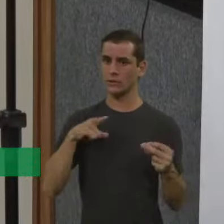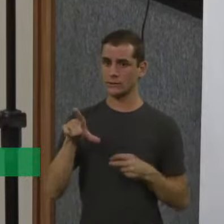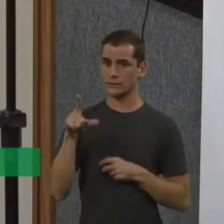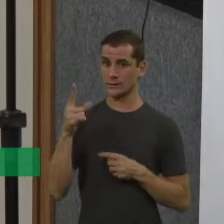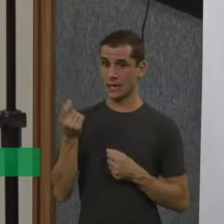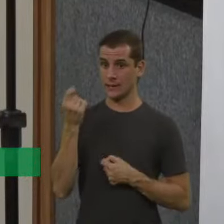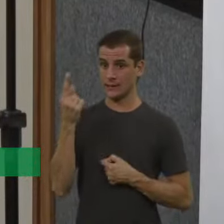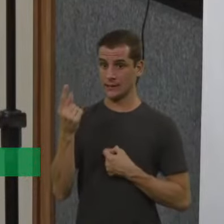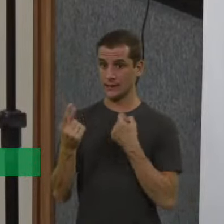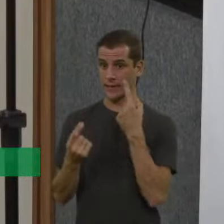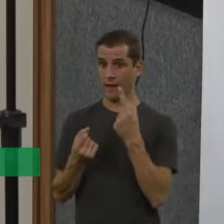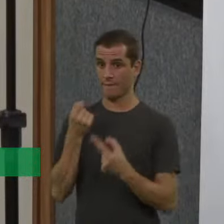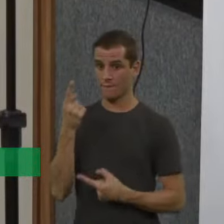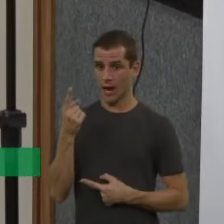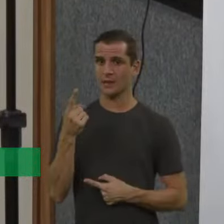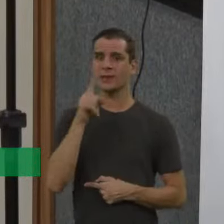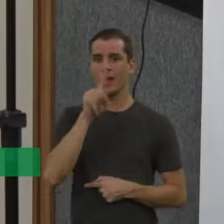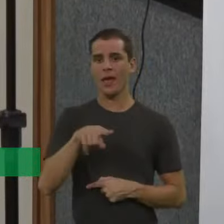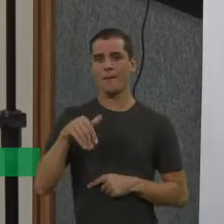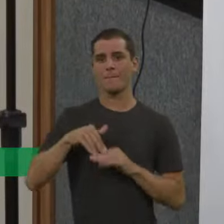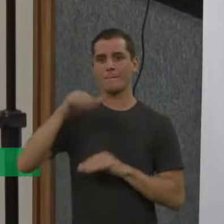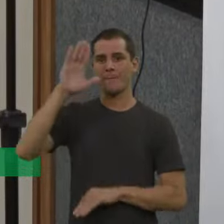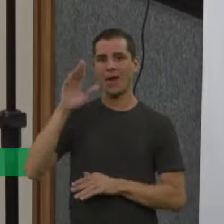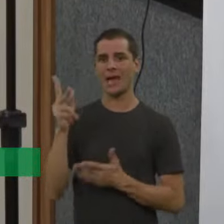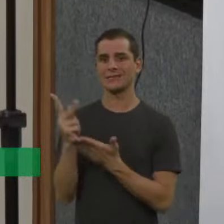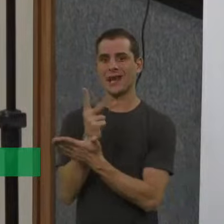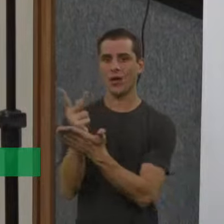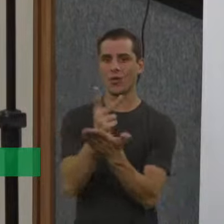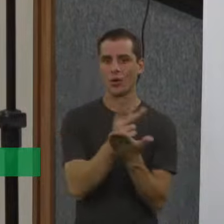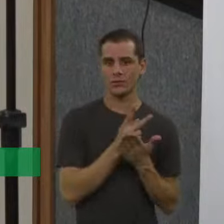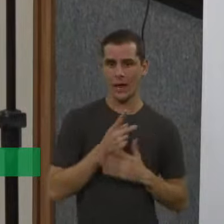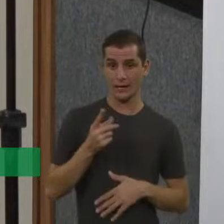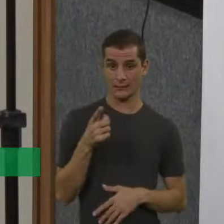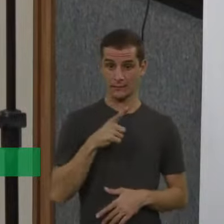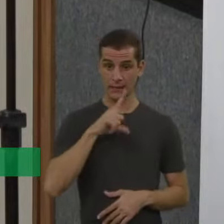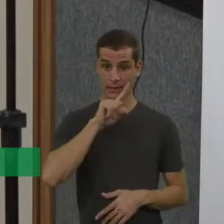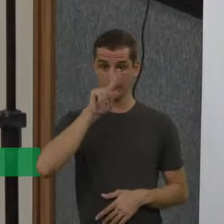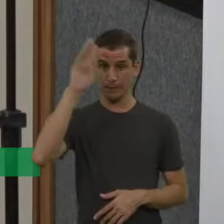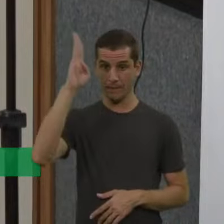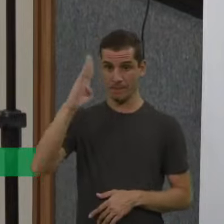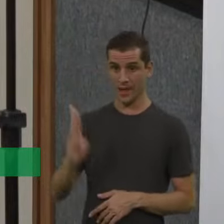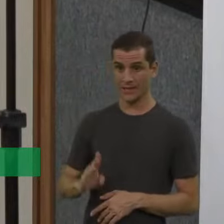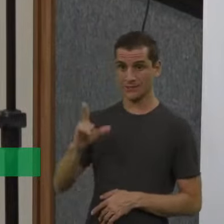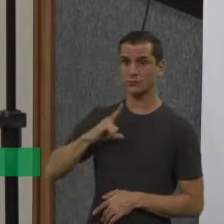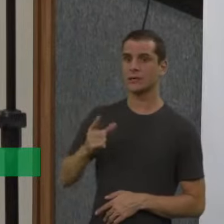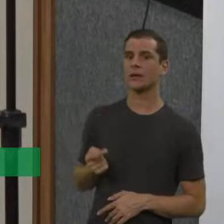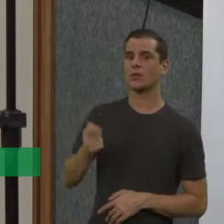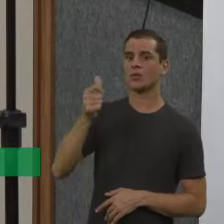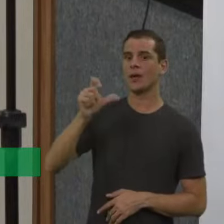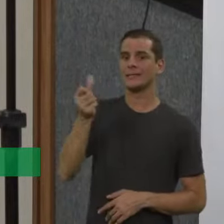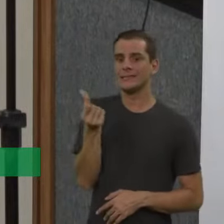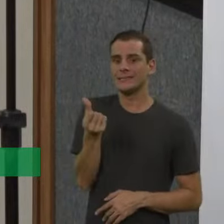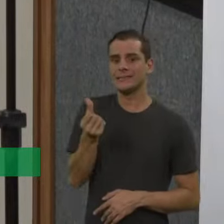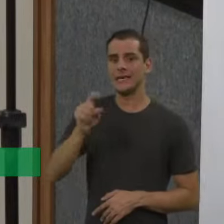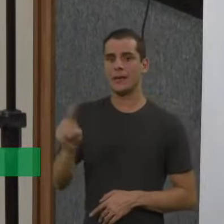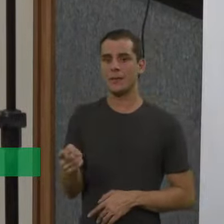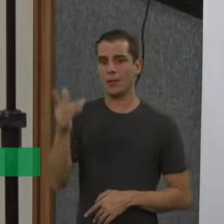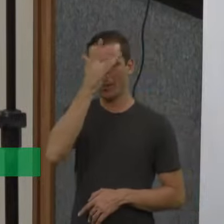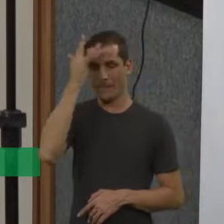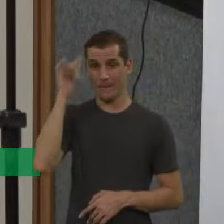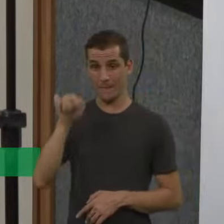mais comum. Para você ter uma ideia, aqui no Brasil existem quase 6 mil pessoas com fibrose cística. E não existe nenhum tratamento